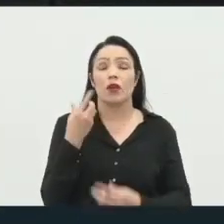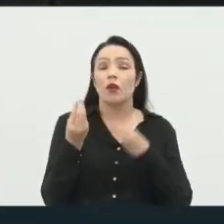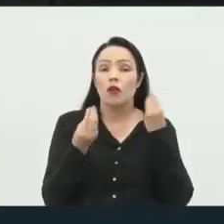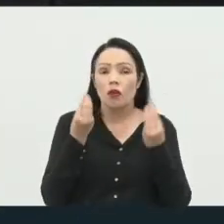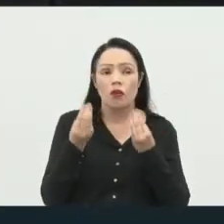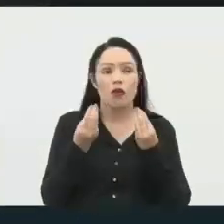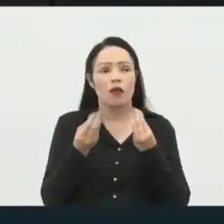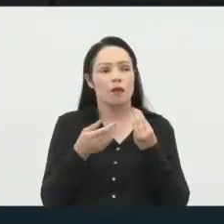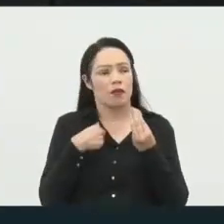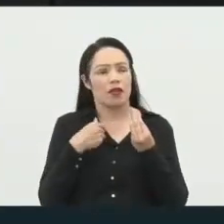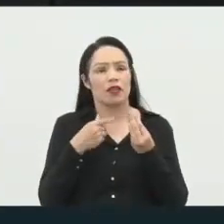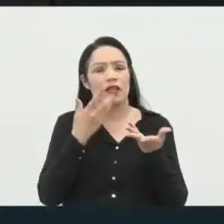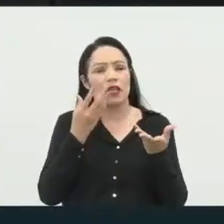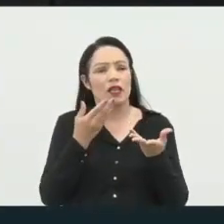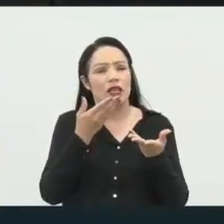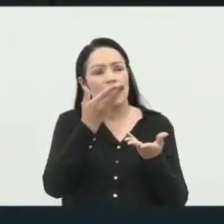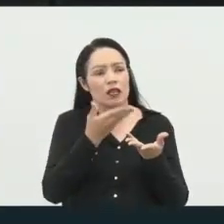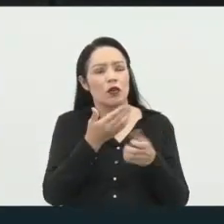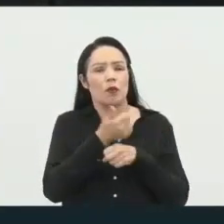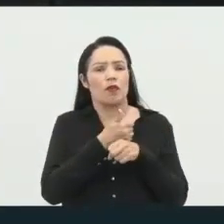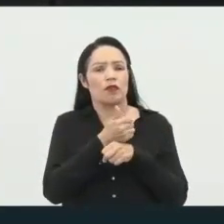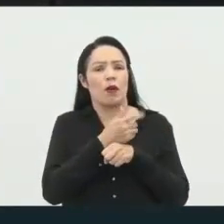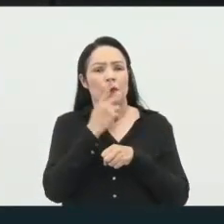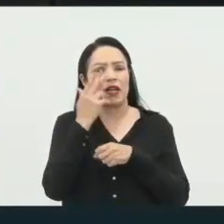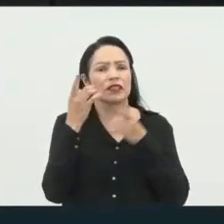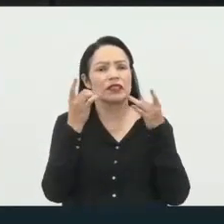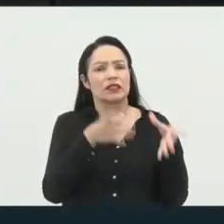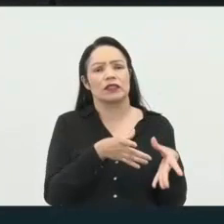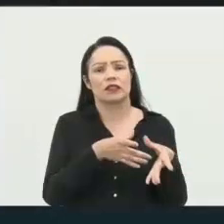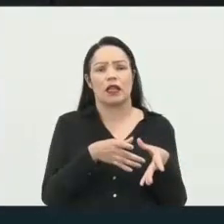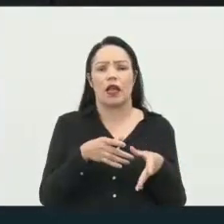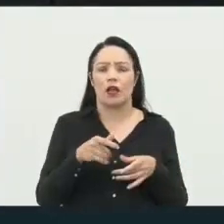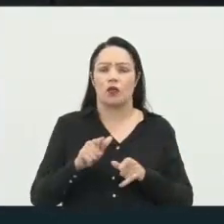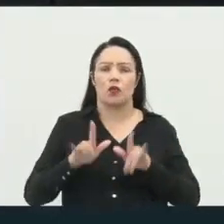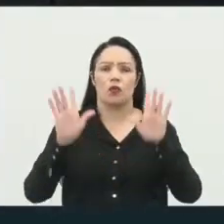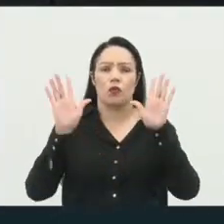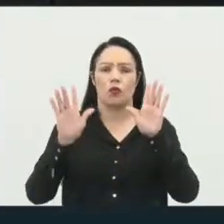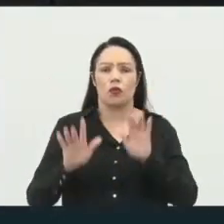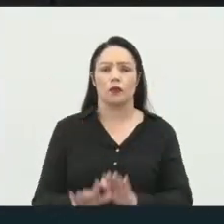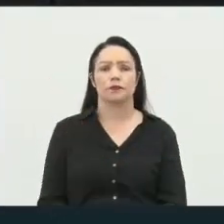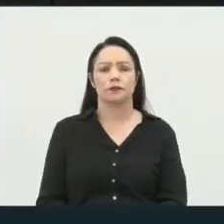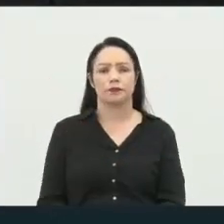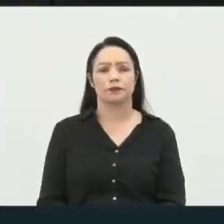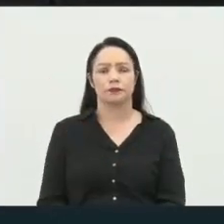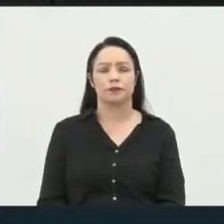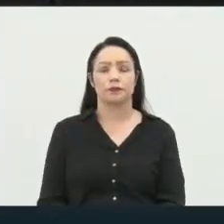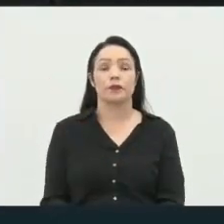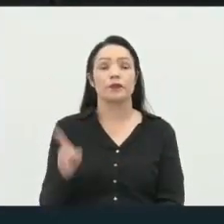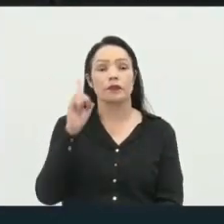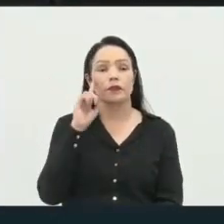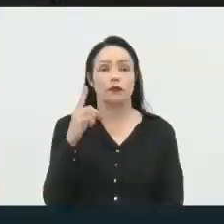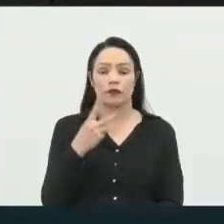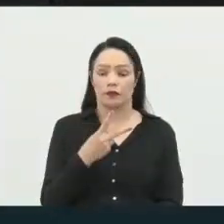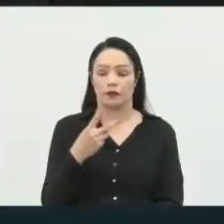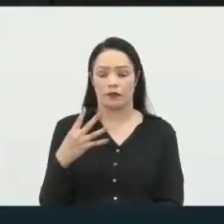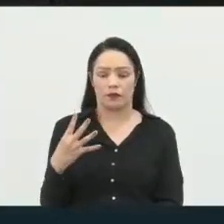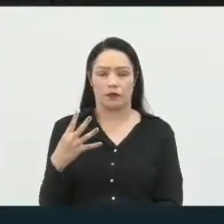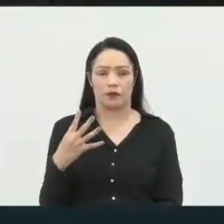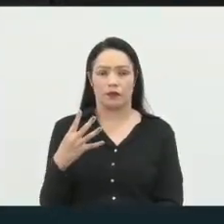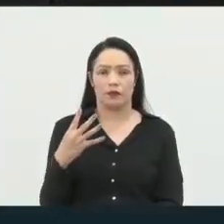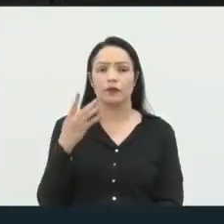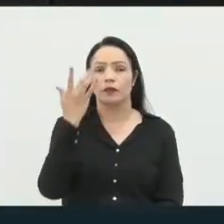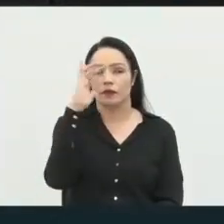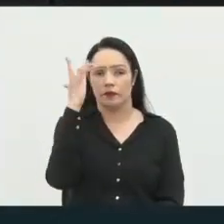o profissional da saúde nesse município de Guarulhos no dia 24 de fevereiro no dia 24 passado